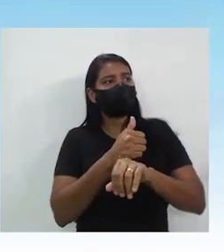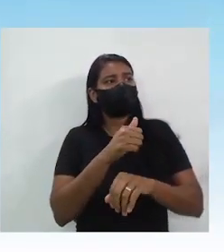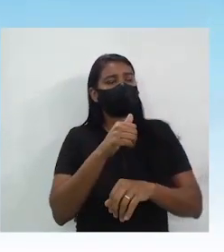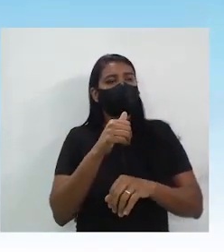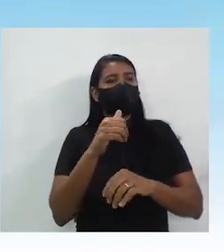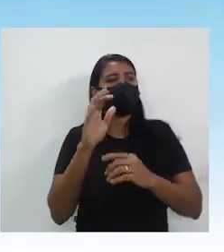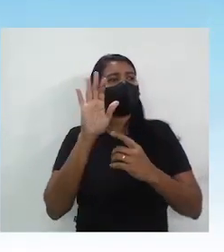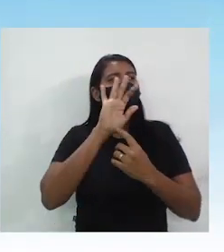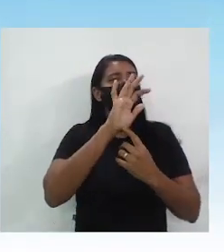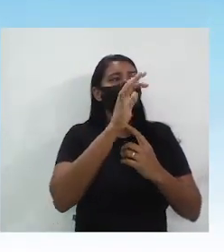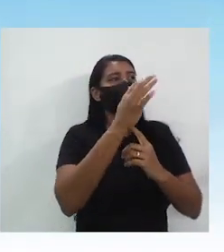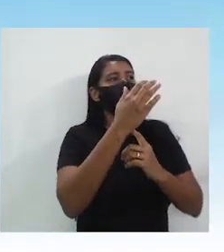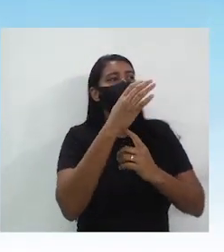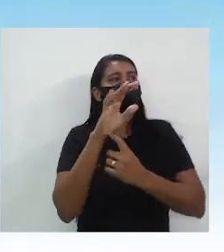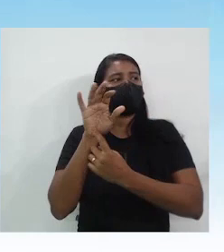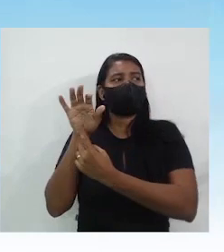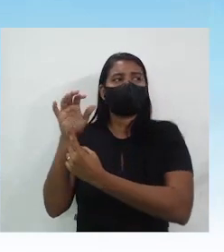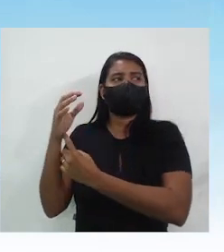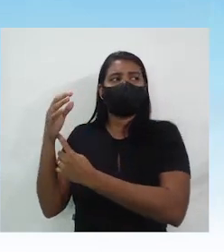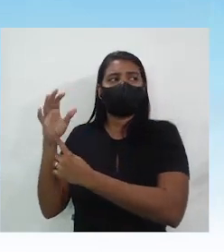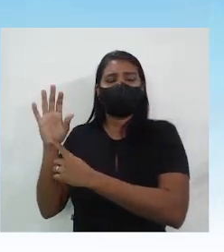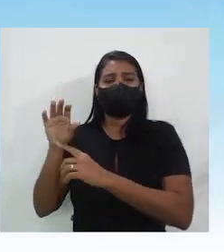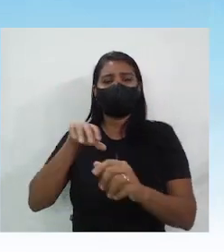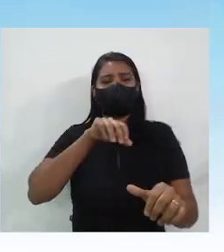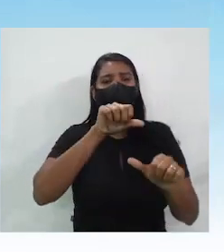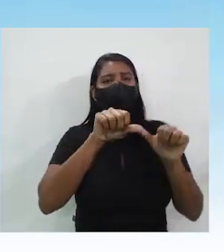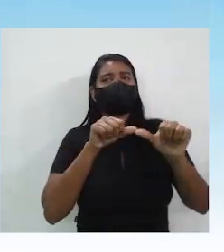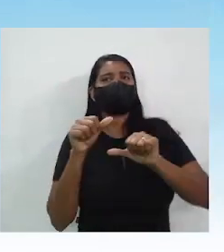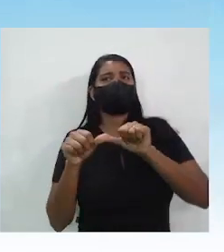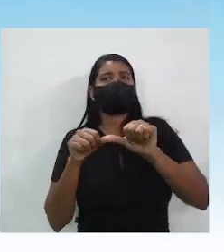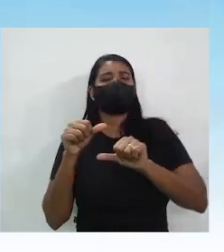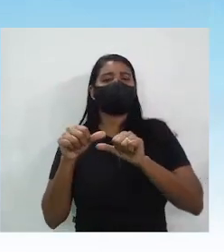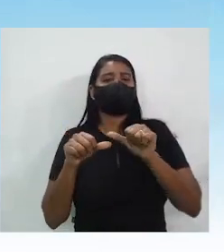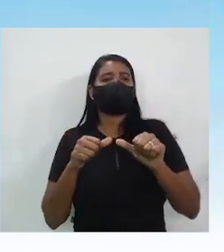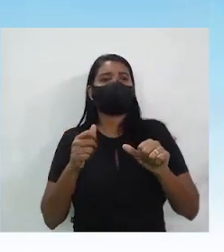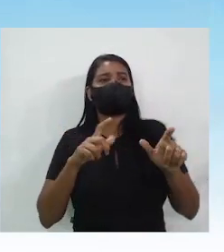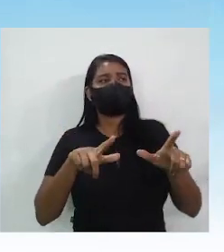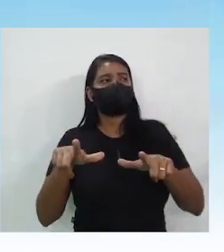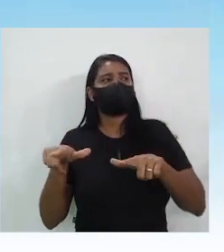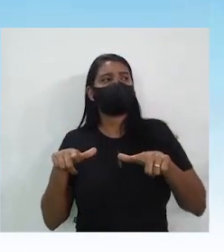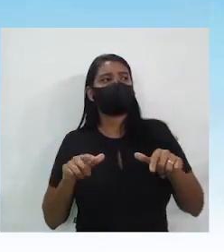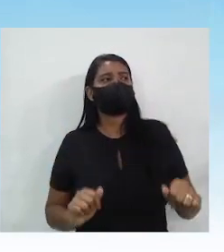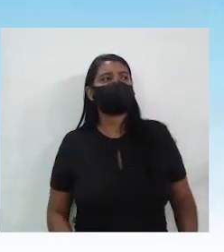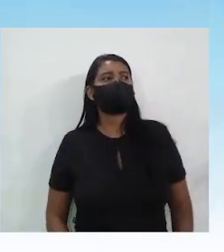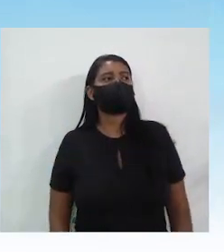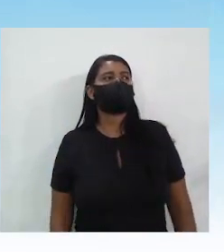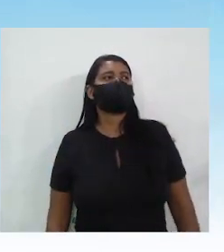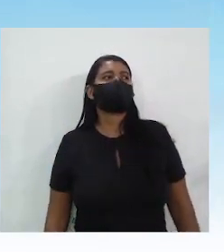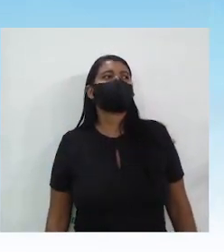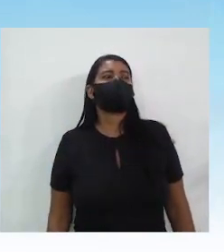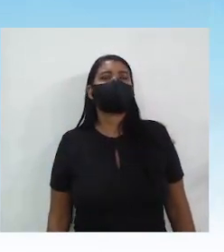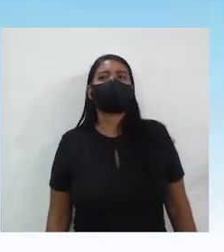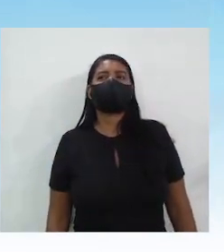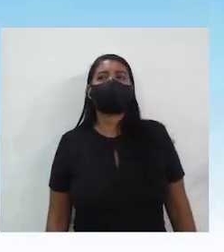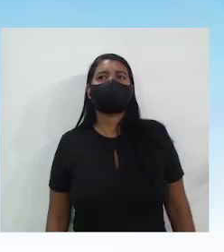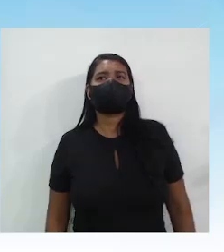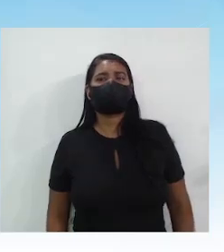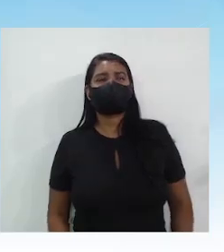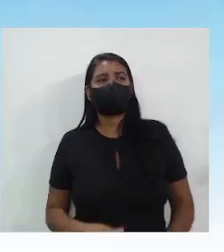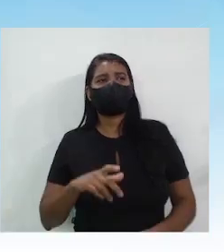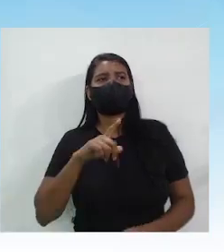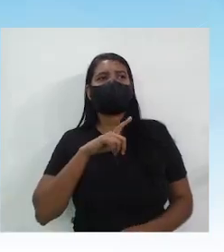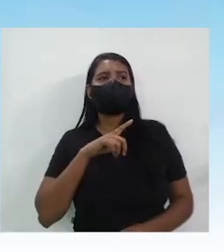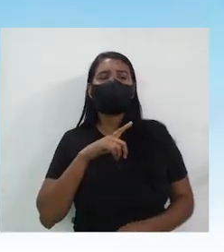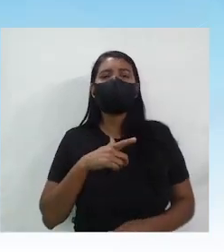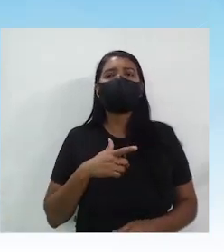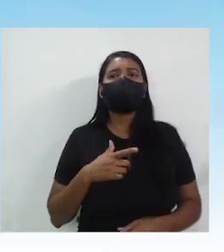vai gerar, lógico, essas modificações nas suas paisagens. Bom, a gente tem aí